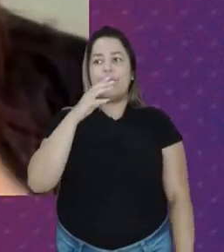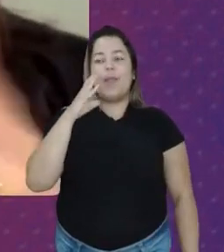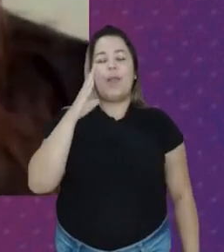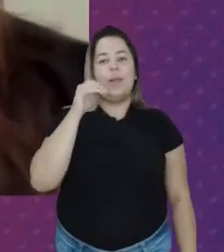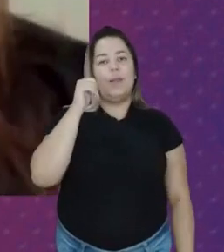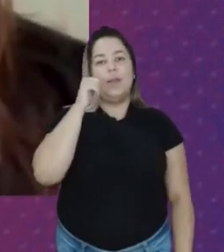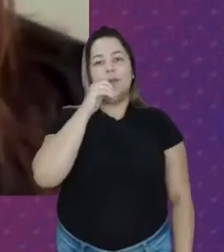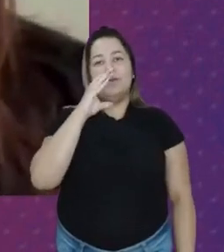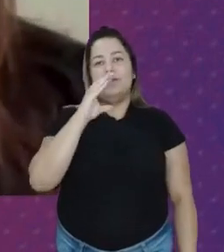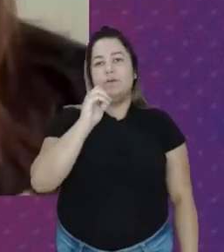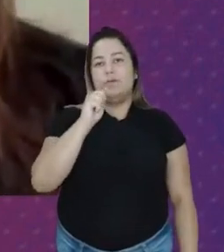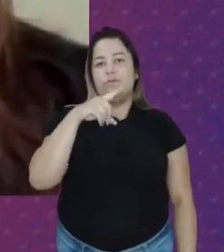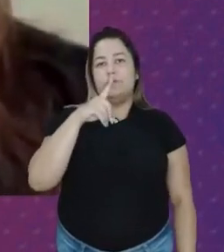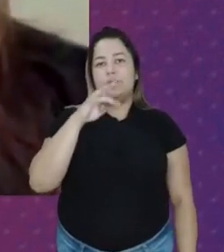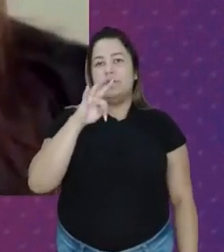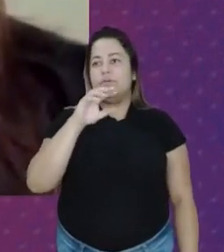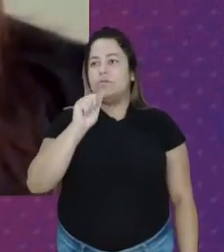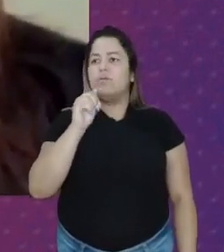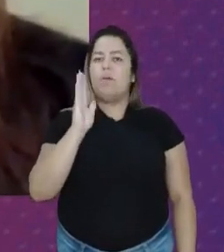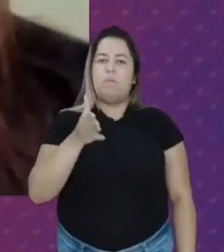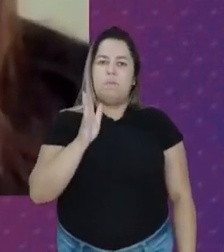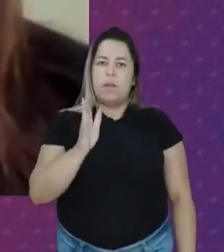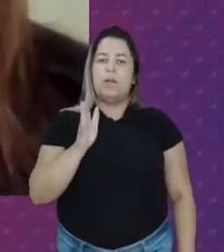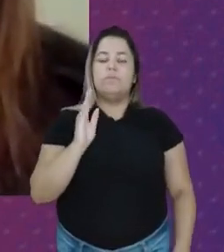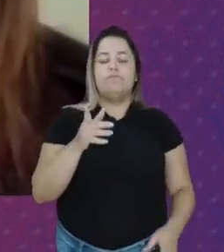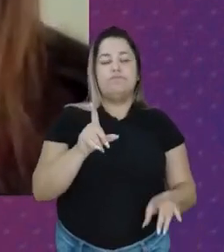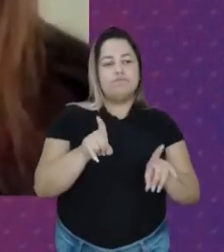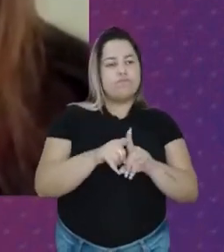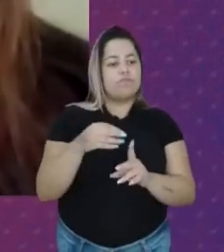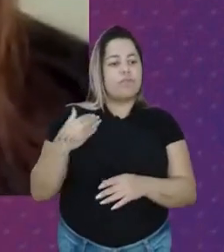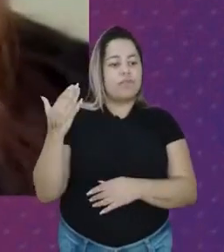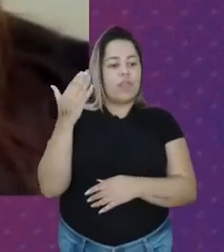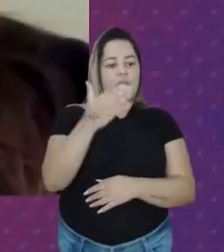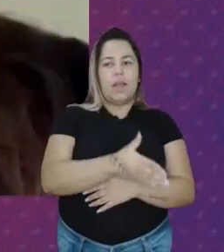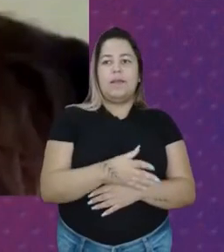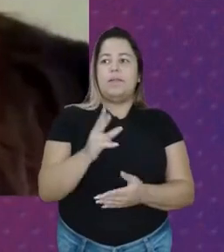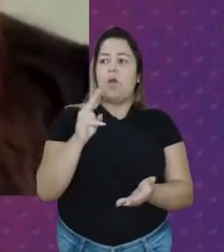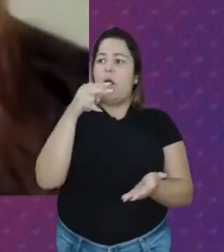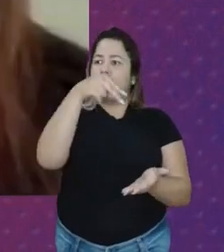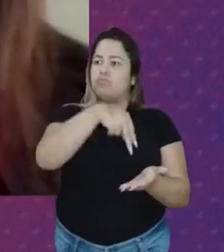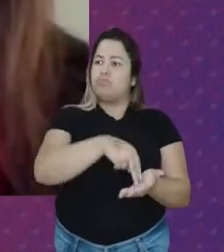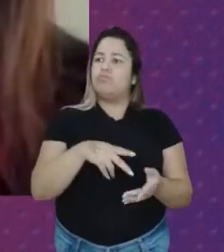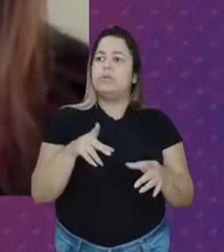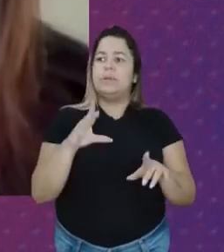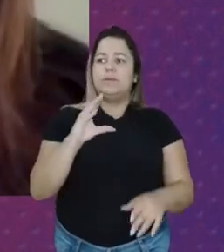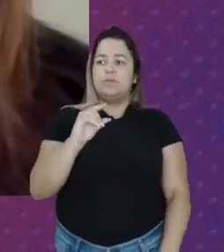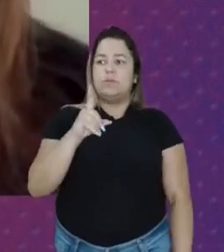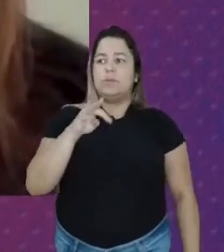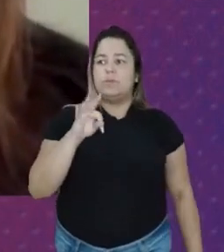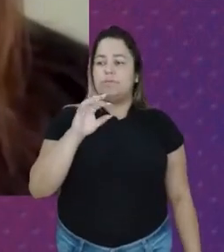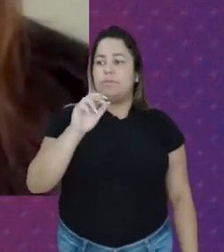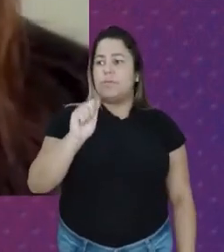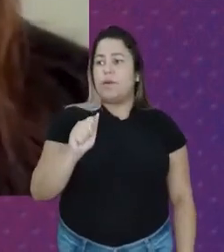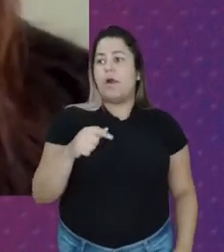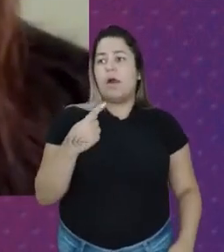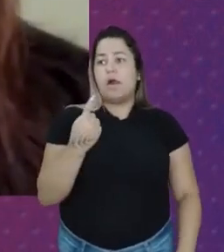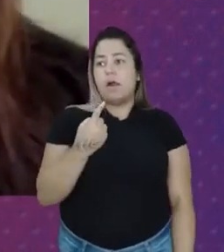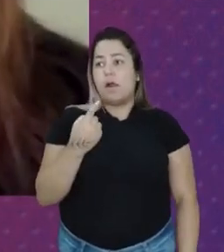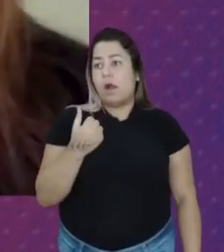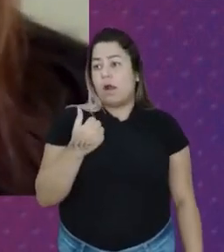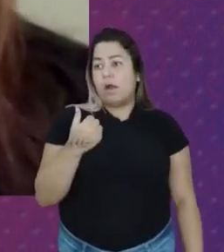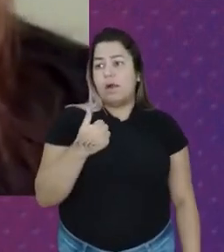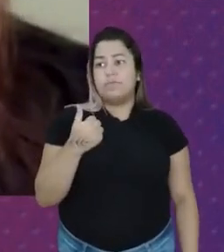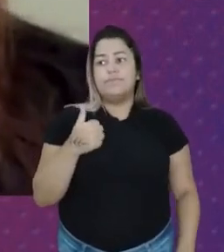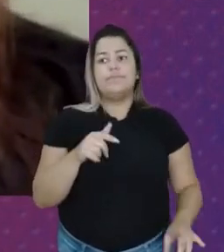muito experientes, já participaram de várias campanhas, e algumas que são candidatas de primeira viagem, que é a primeira campanha que elas vão